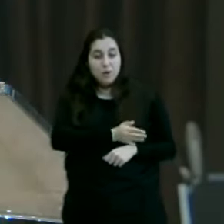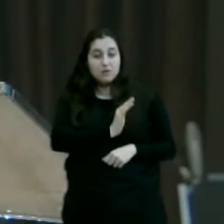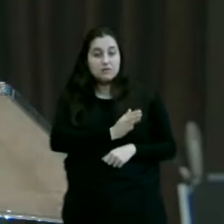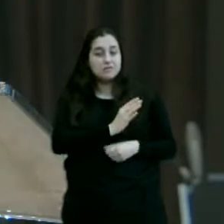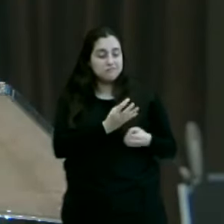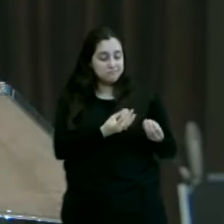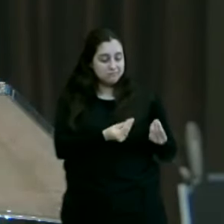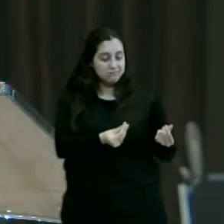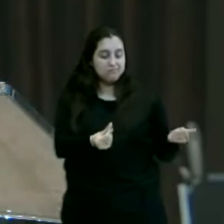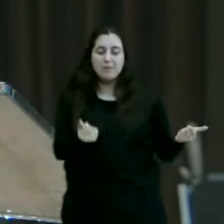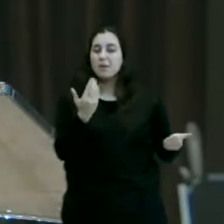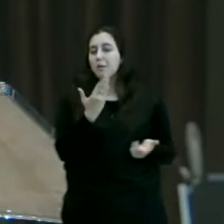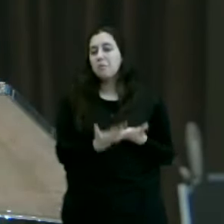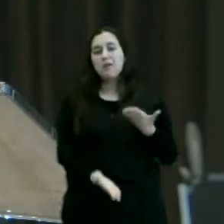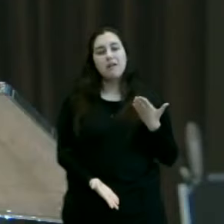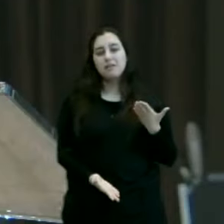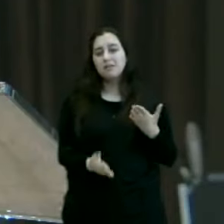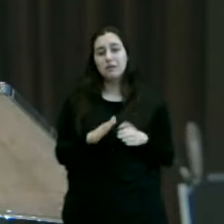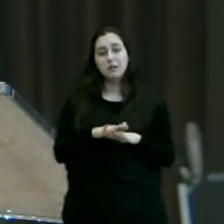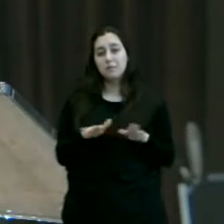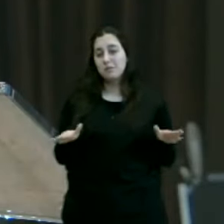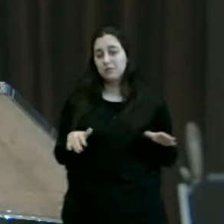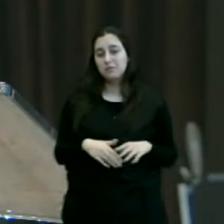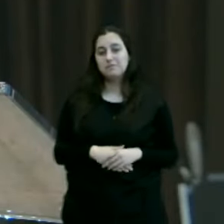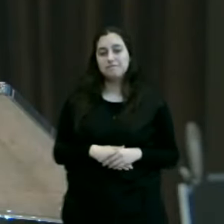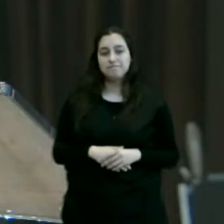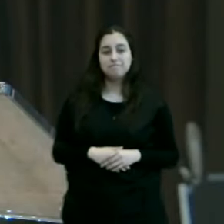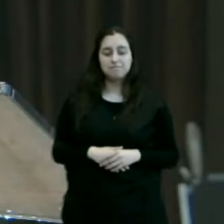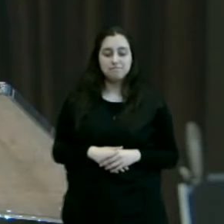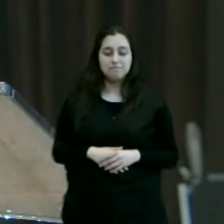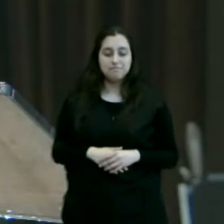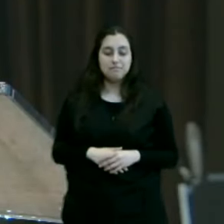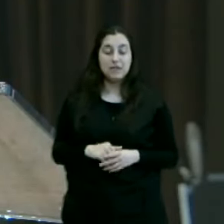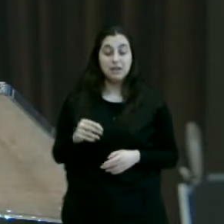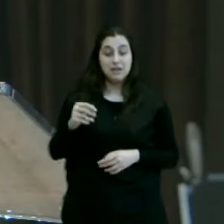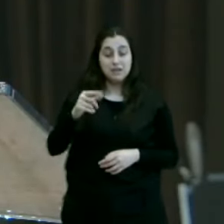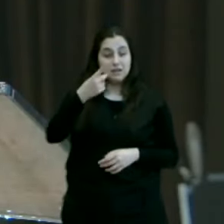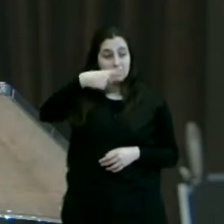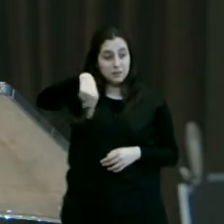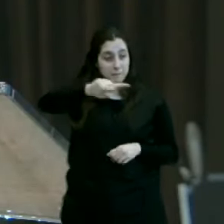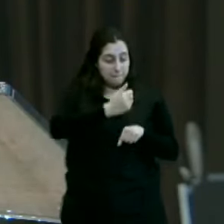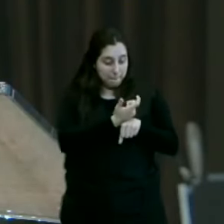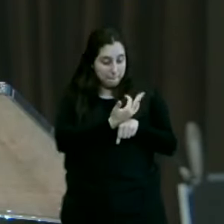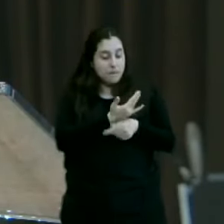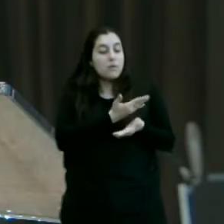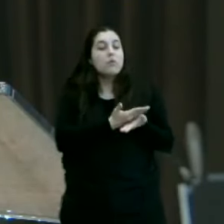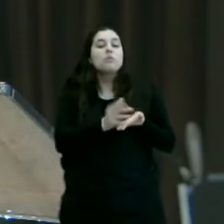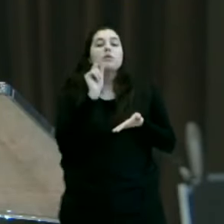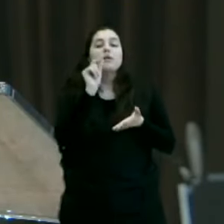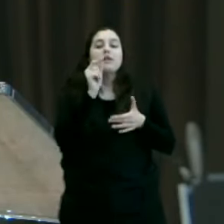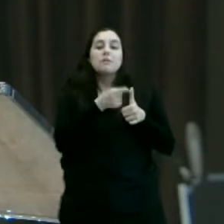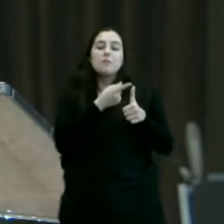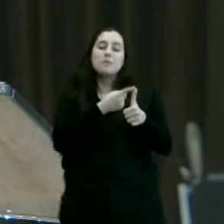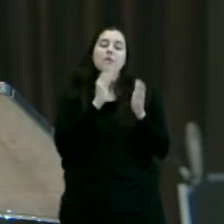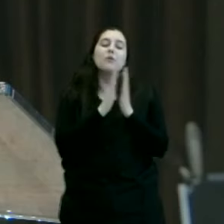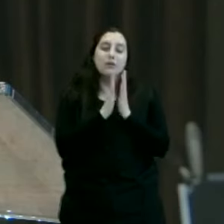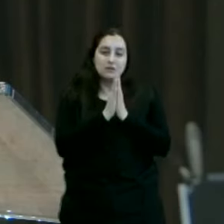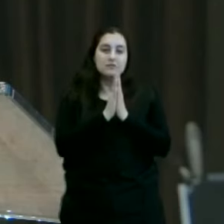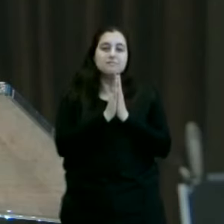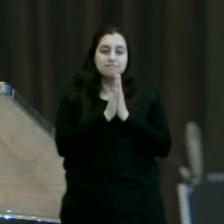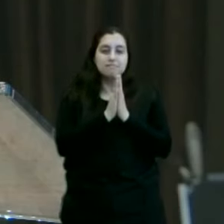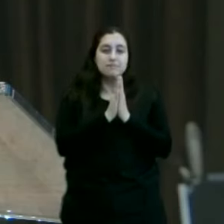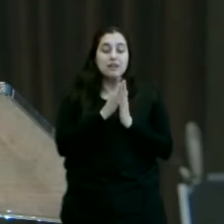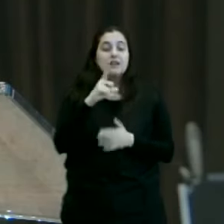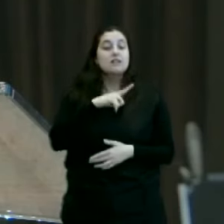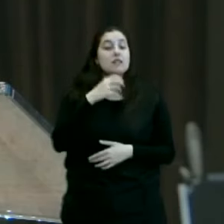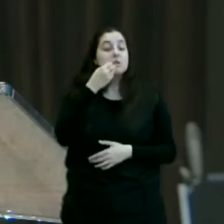vá perdendo o seu brilho. Sabe, os avivamentos sempre começam com oração. trazem